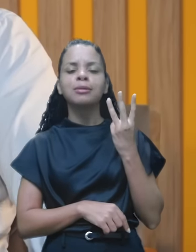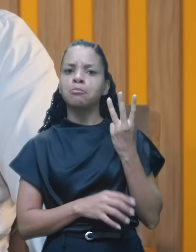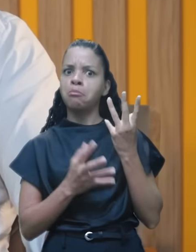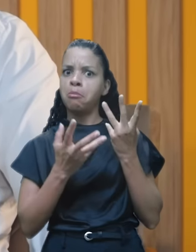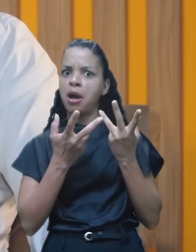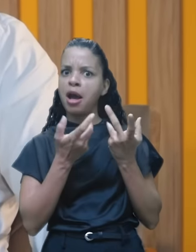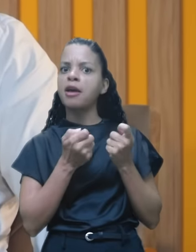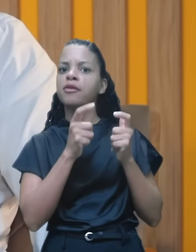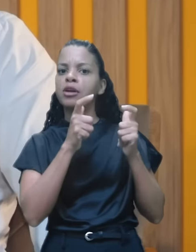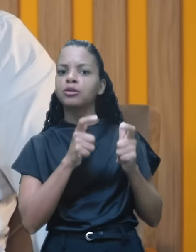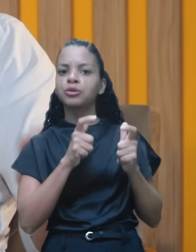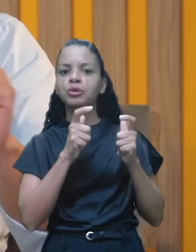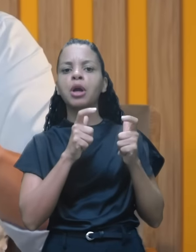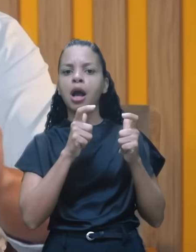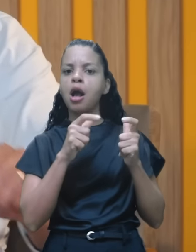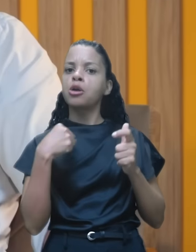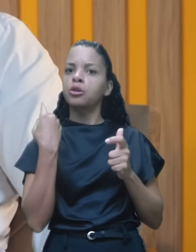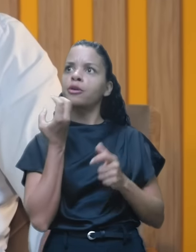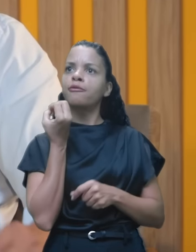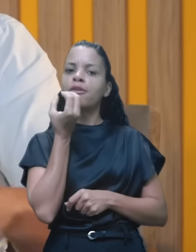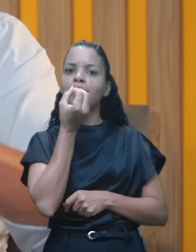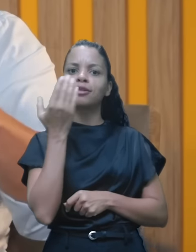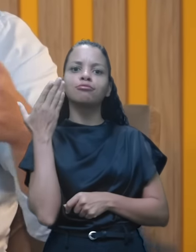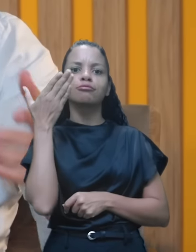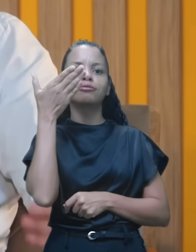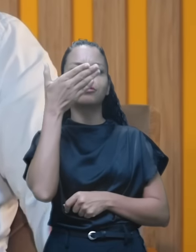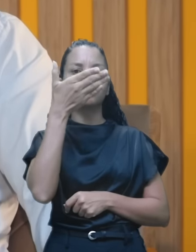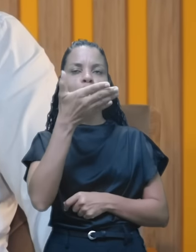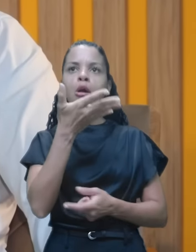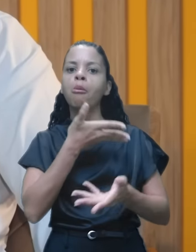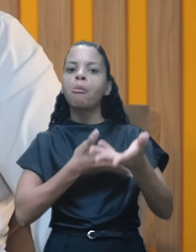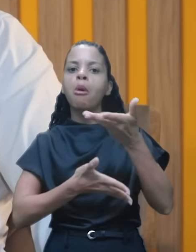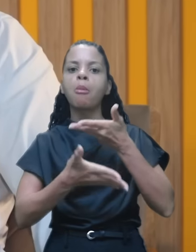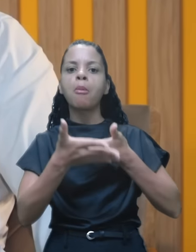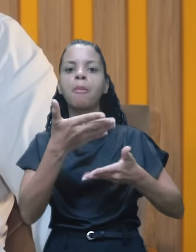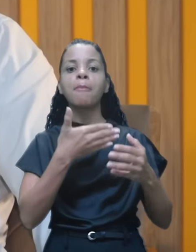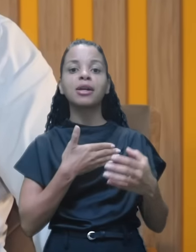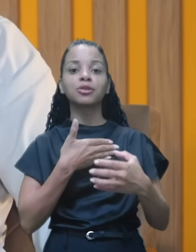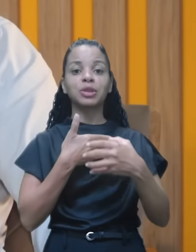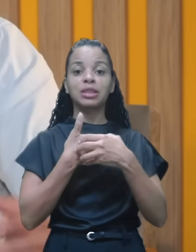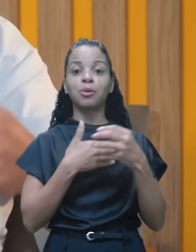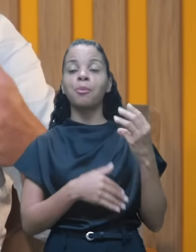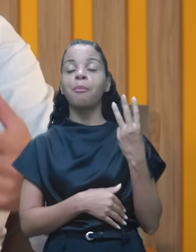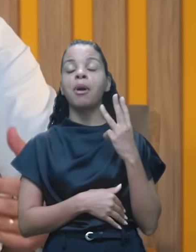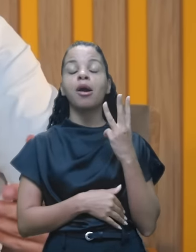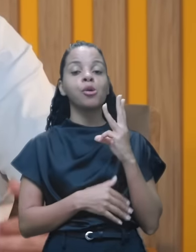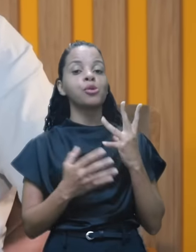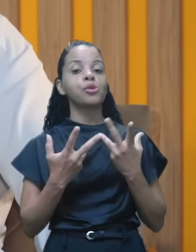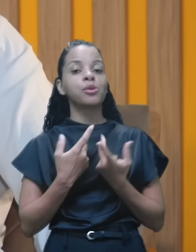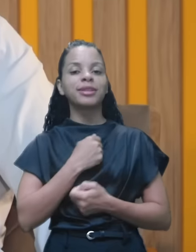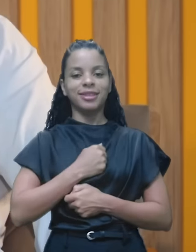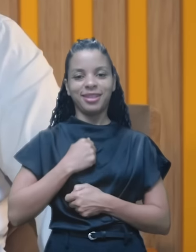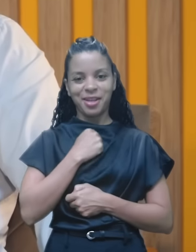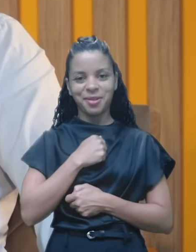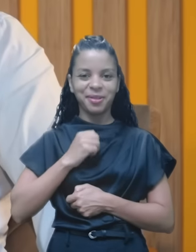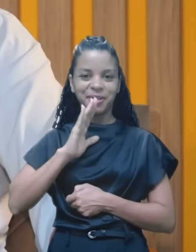estivemos aí em São Luís do Maranhão, na Associação Maranhense, fomos muito bem recebidos e ficou assim uma saudade gostosa. Temos